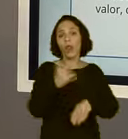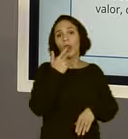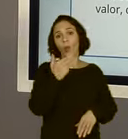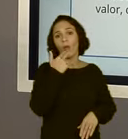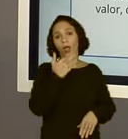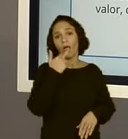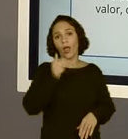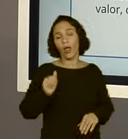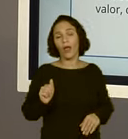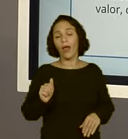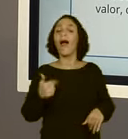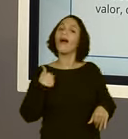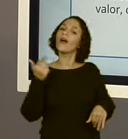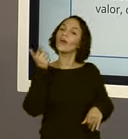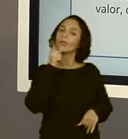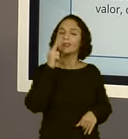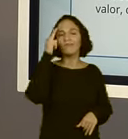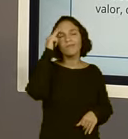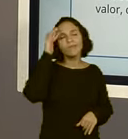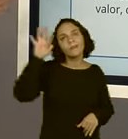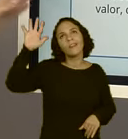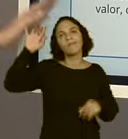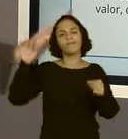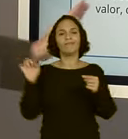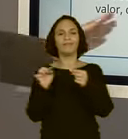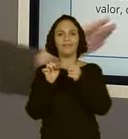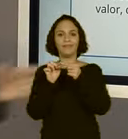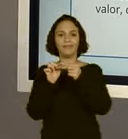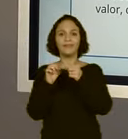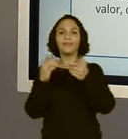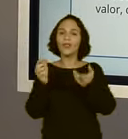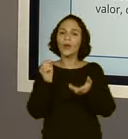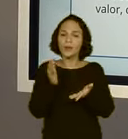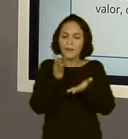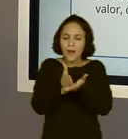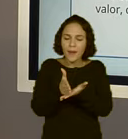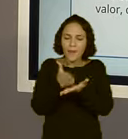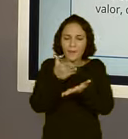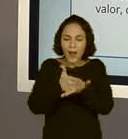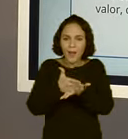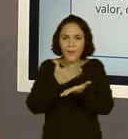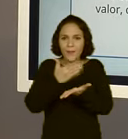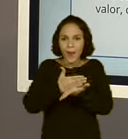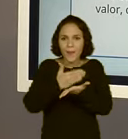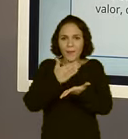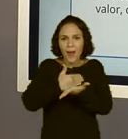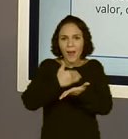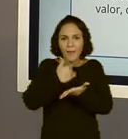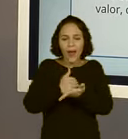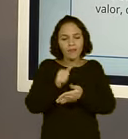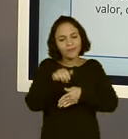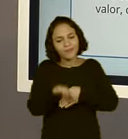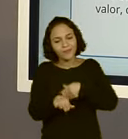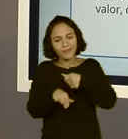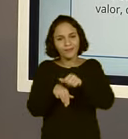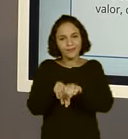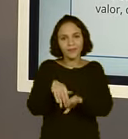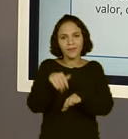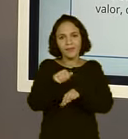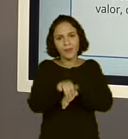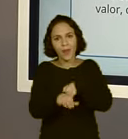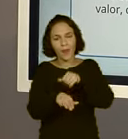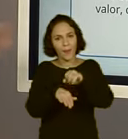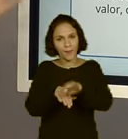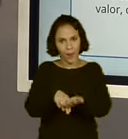para poder alcançar esse sonho, né? Então você vai dividir ele em pequenos passos para você realizar